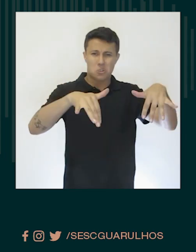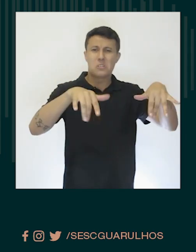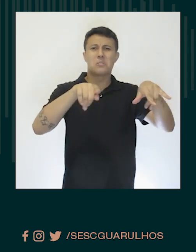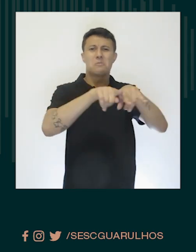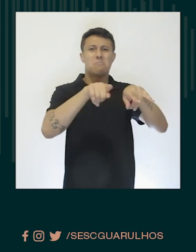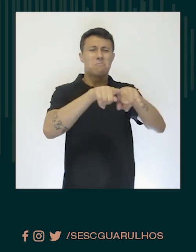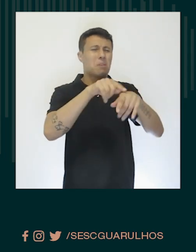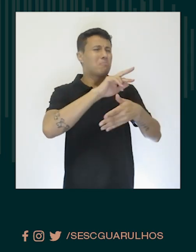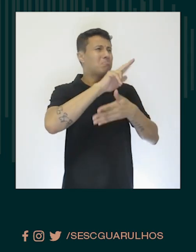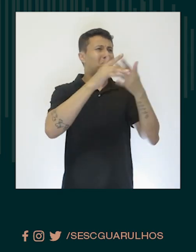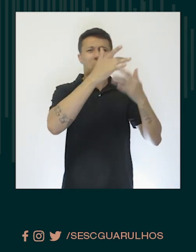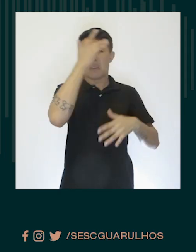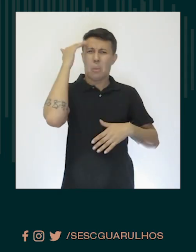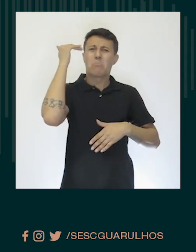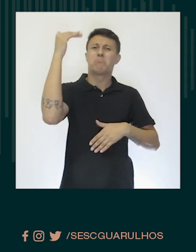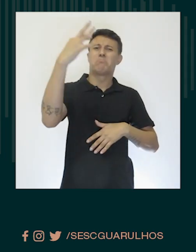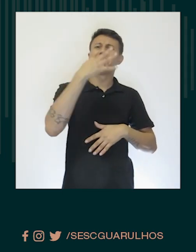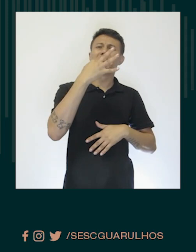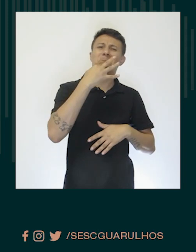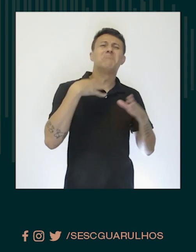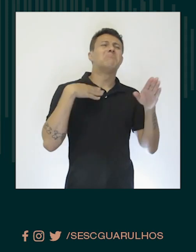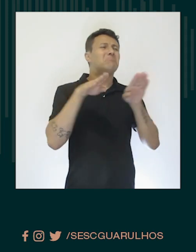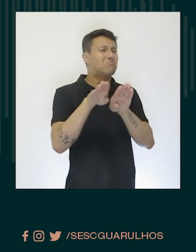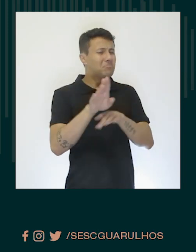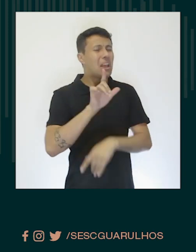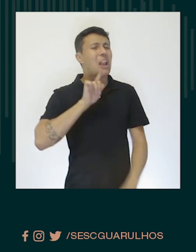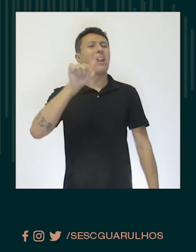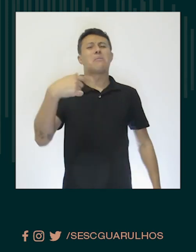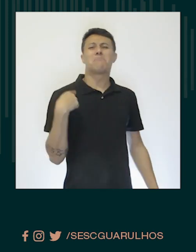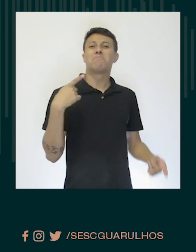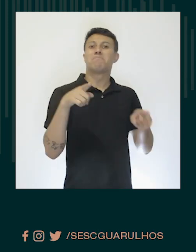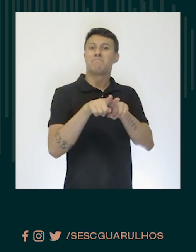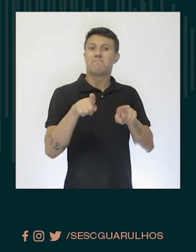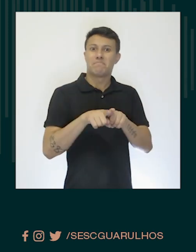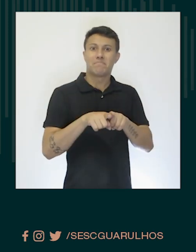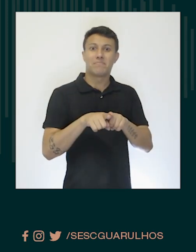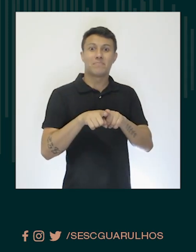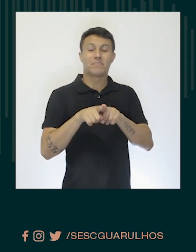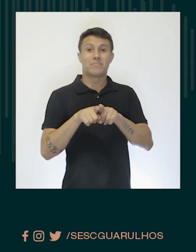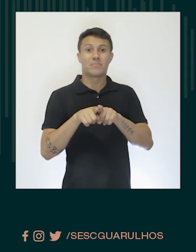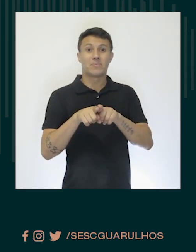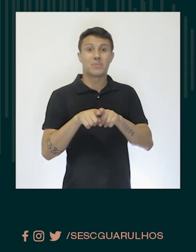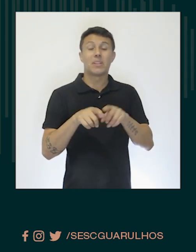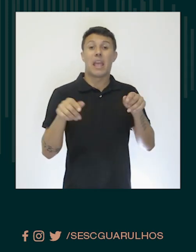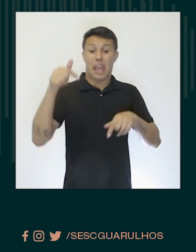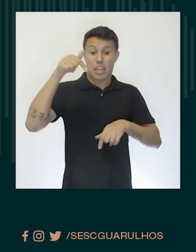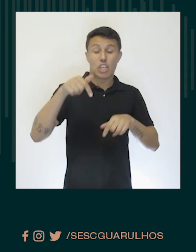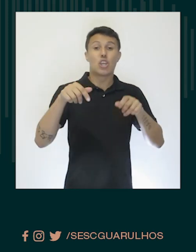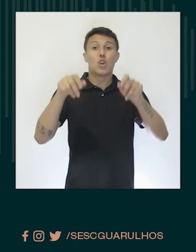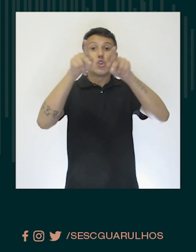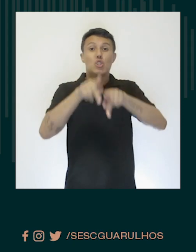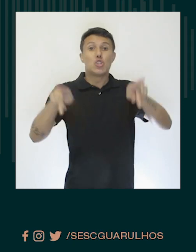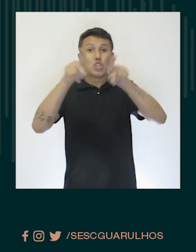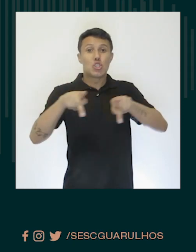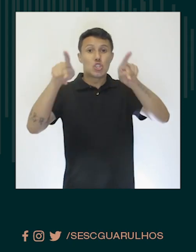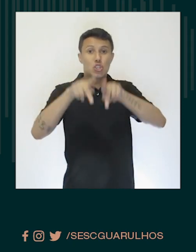Rimas e Melodias, enfim. E além disso, a gente fez na porta do Shopping Poli, ali em Guarulhos,